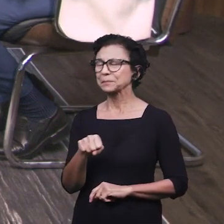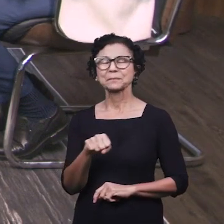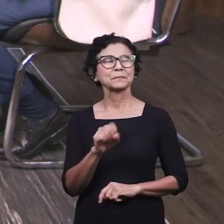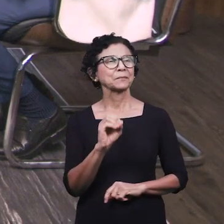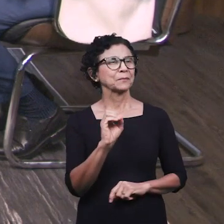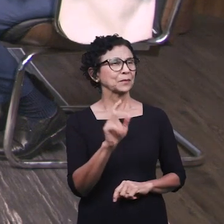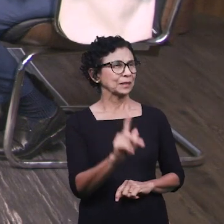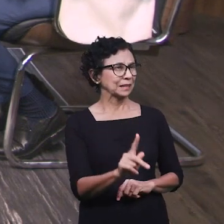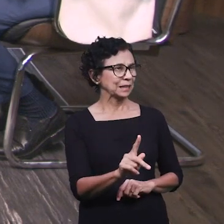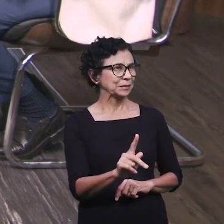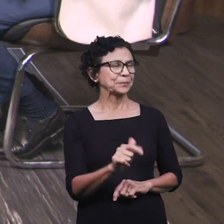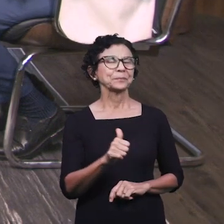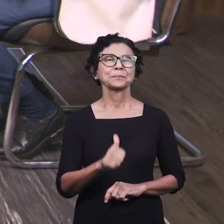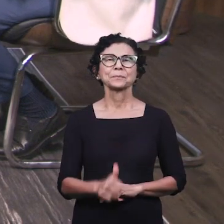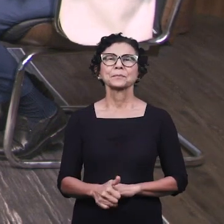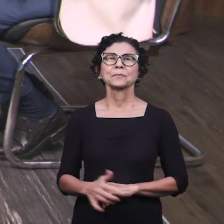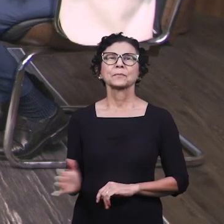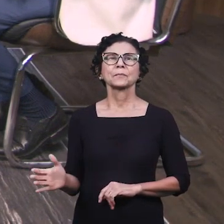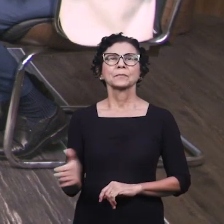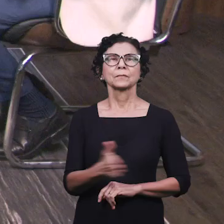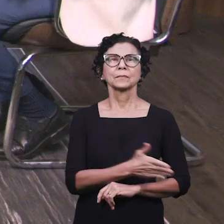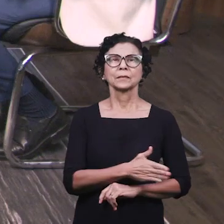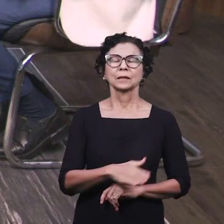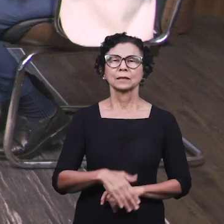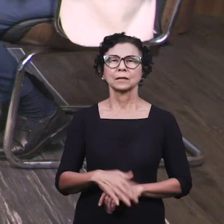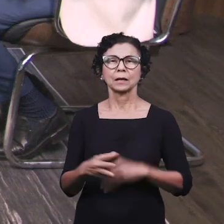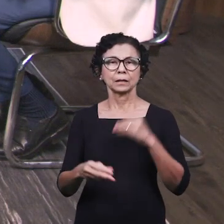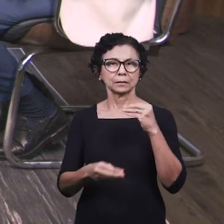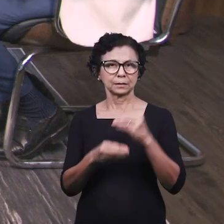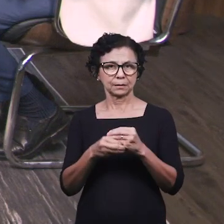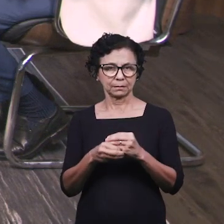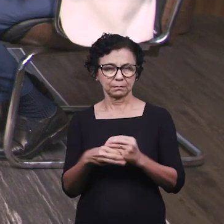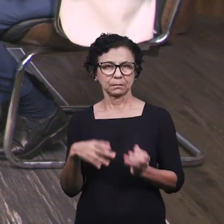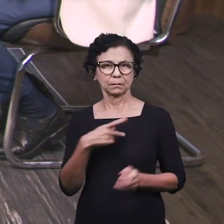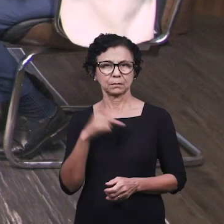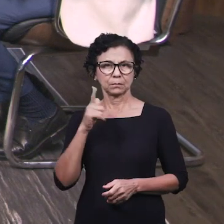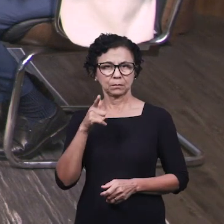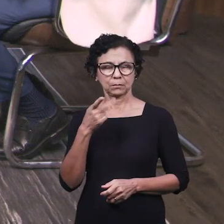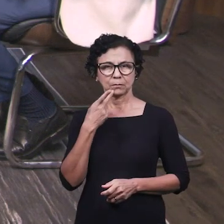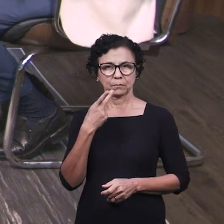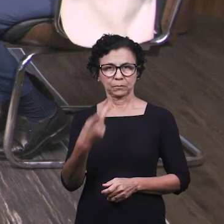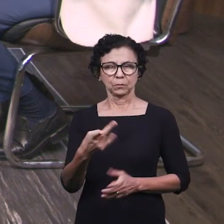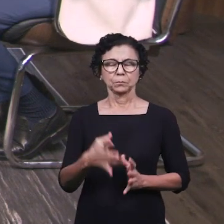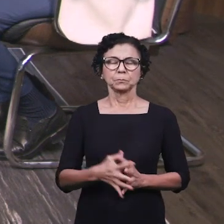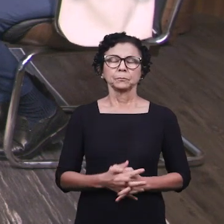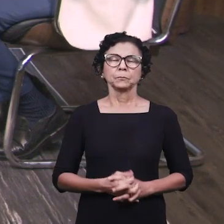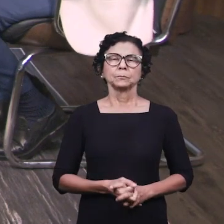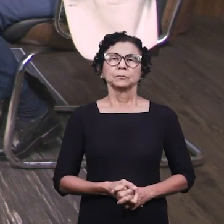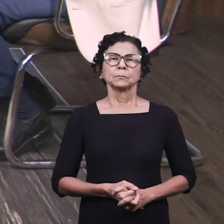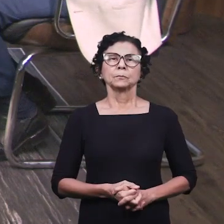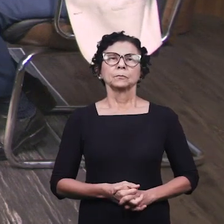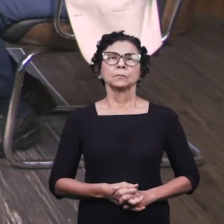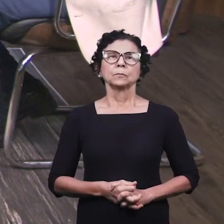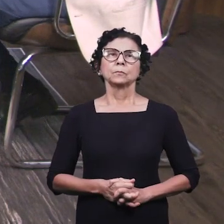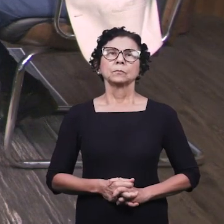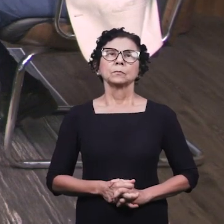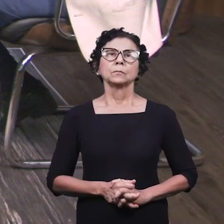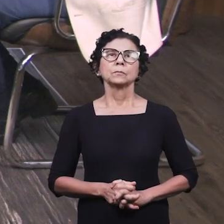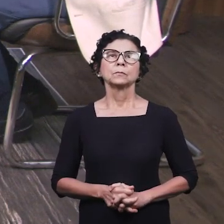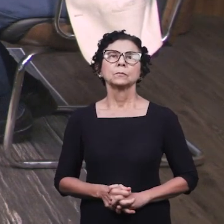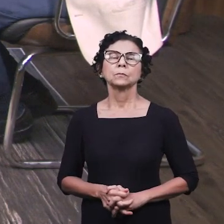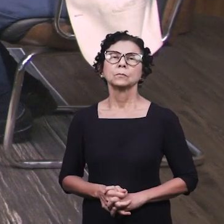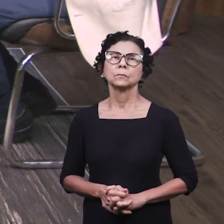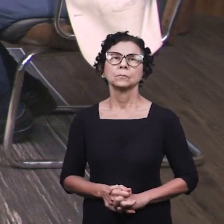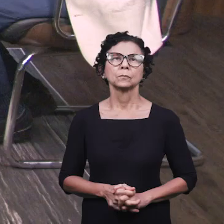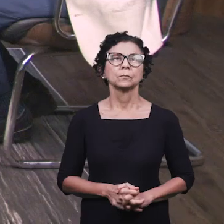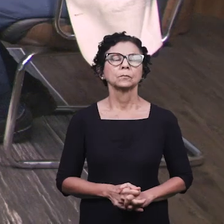não falo mais, hein? Tá certo, vamos ver o Gil. Eu diria um detalhe, que é corroborando com o que o pastor Gedeuti está apresentando, é que normalmente